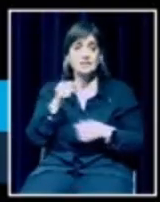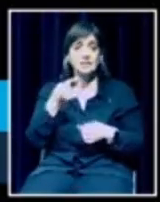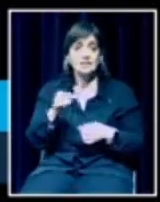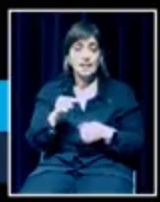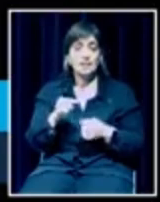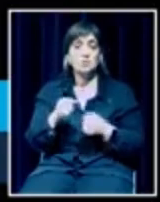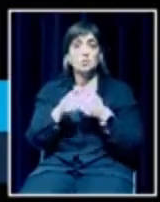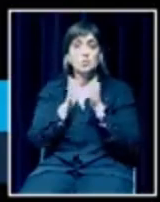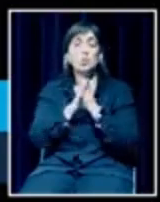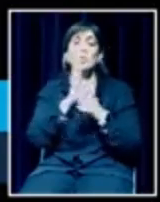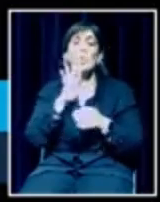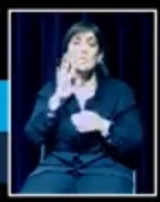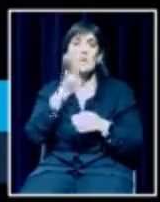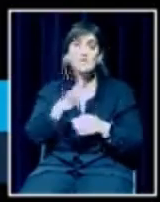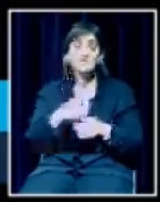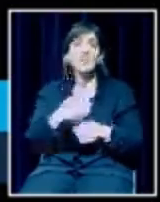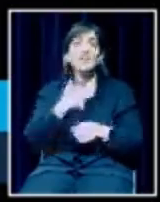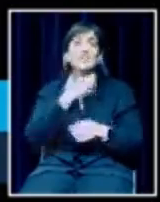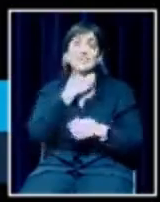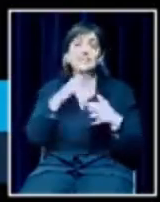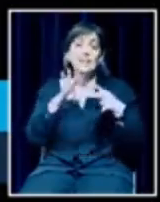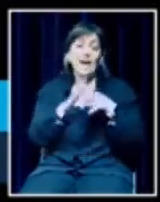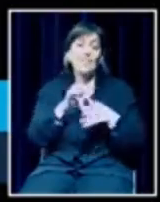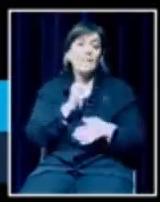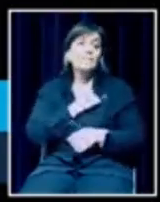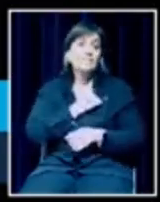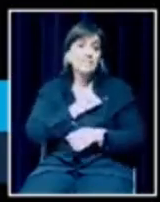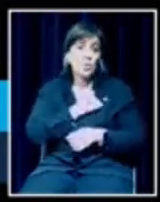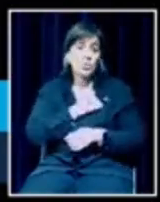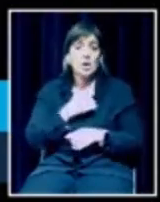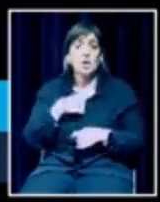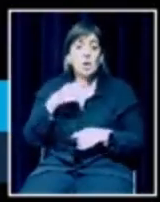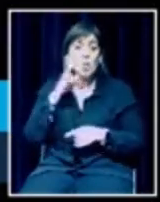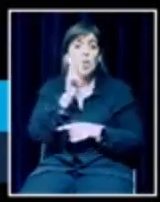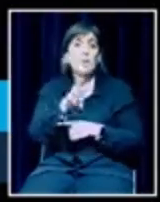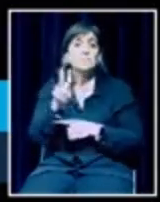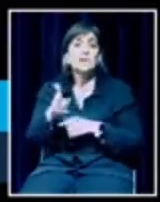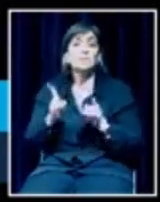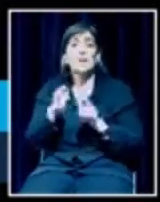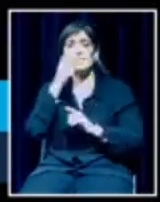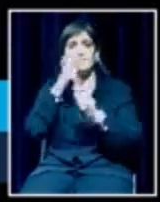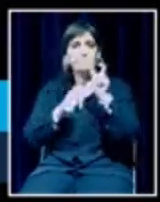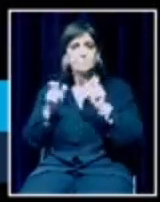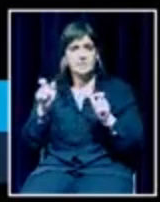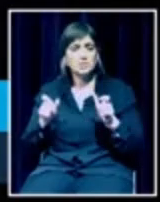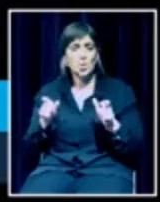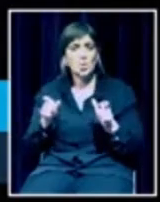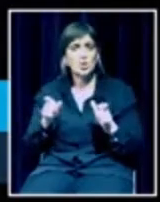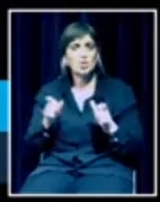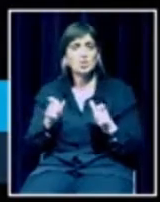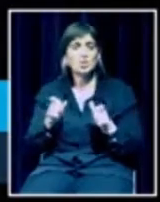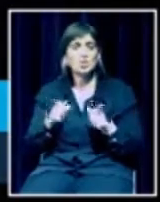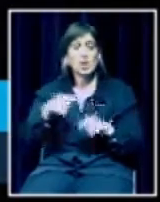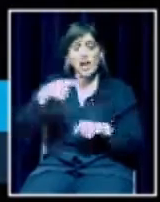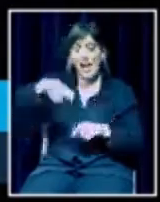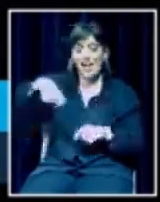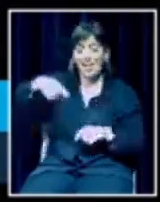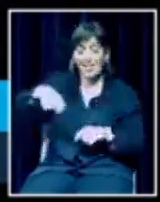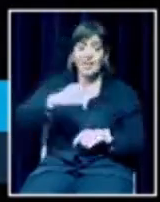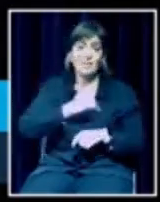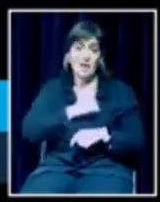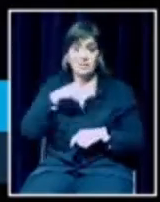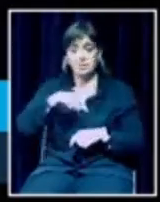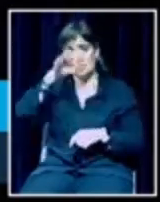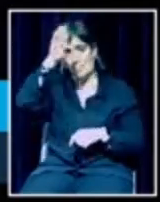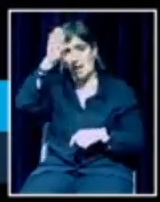O país inteiro a crise Habitacional o que se tem observado São pessoas que estão a arrendar imóveis em